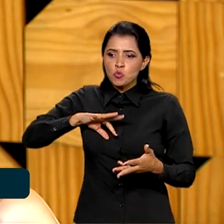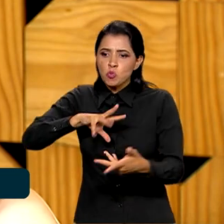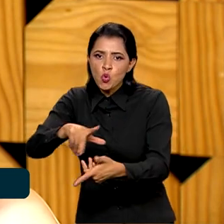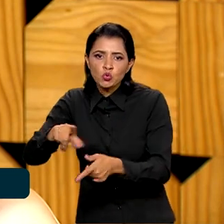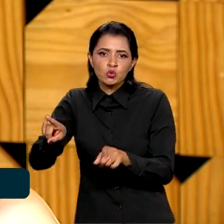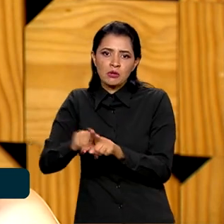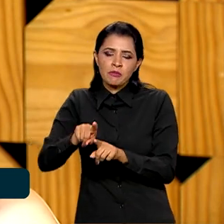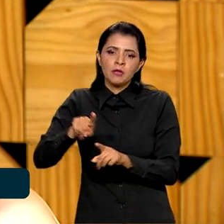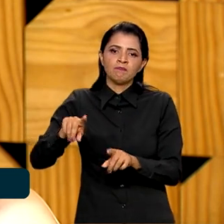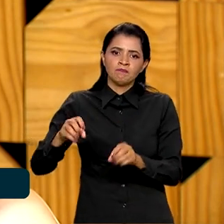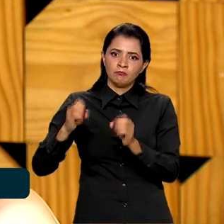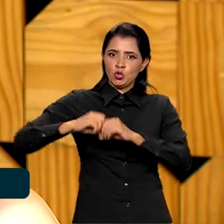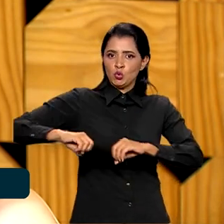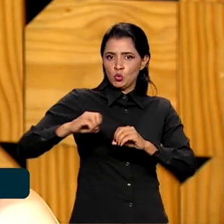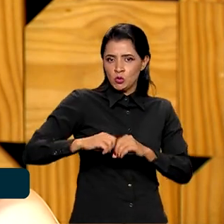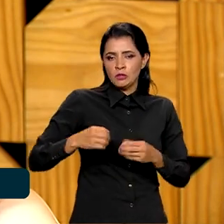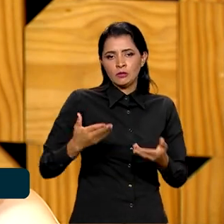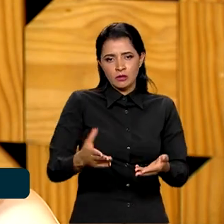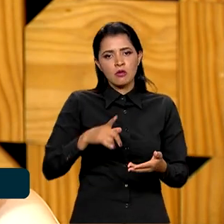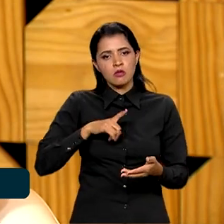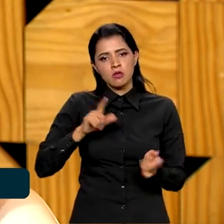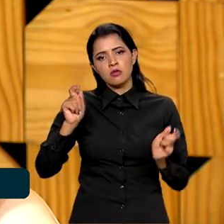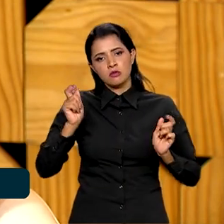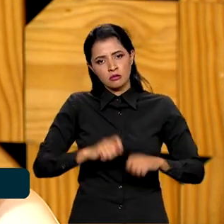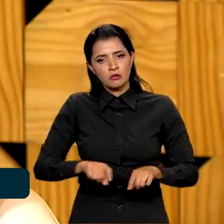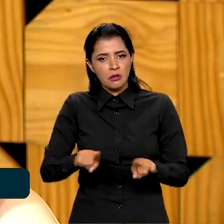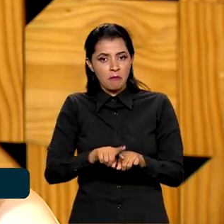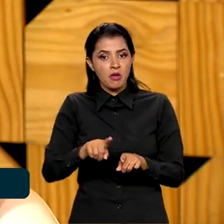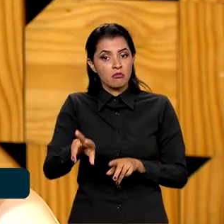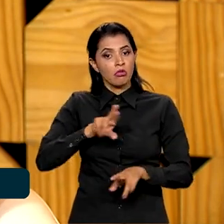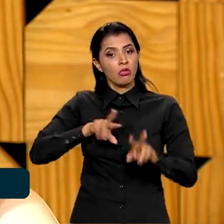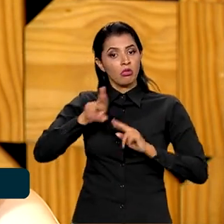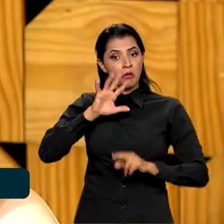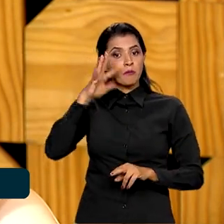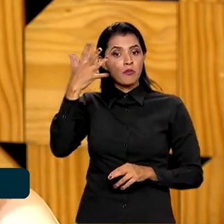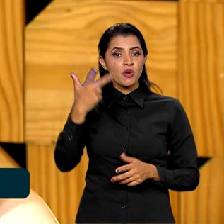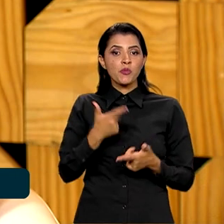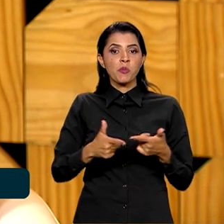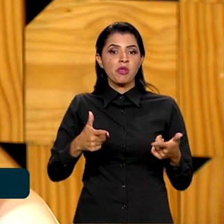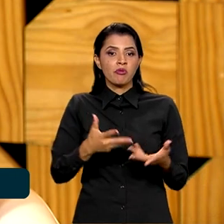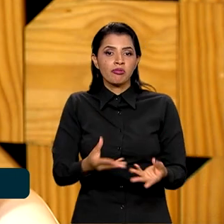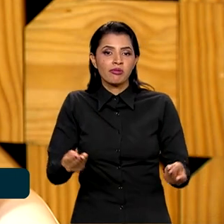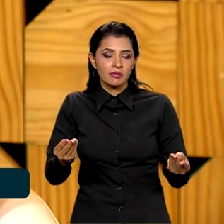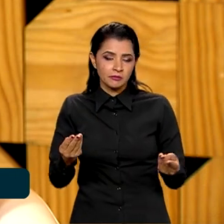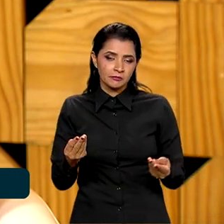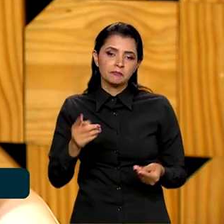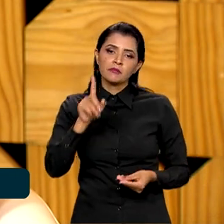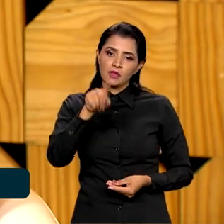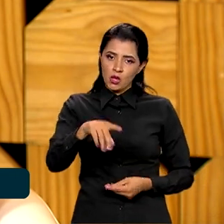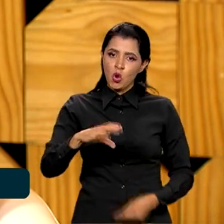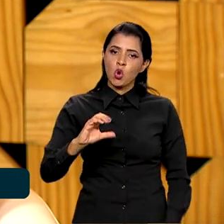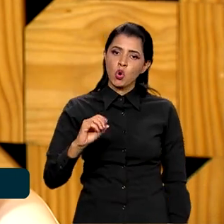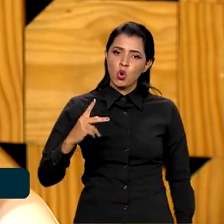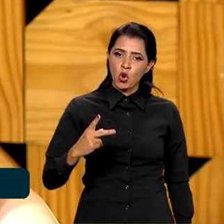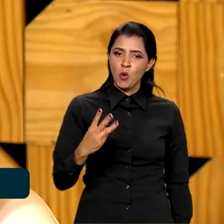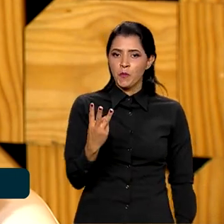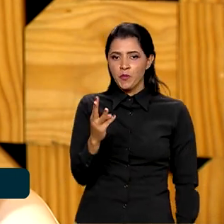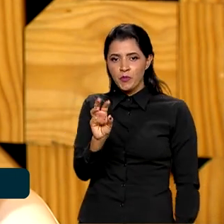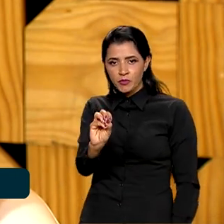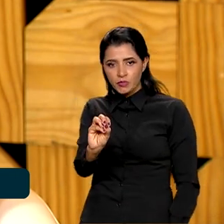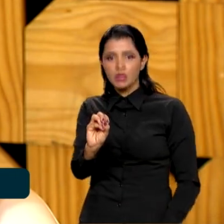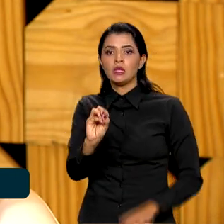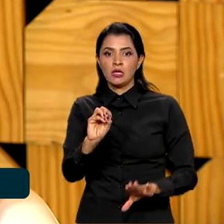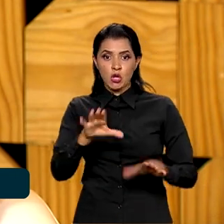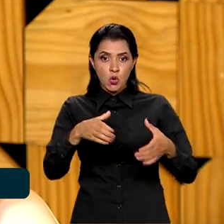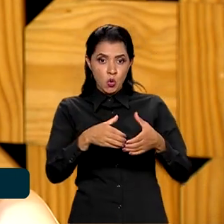e certamente com possibilidades alvissareias de soluções para esses problemas. Então eu acho que a COP30, a Cúpula